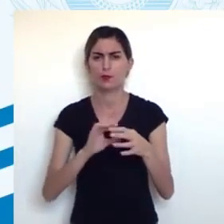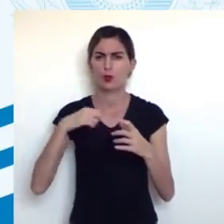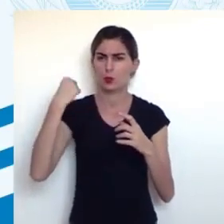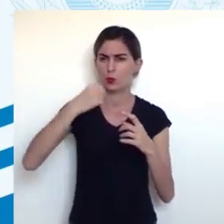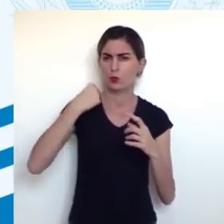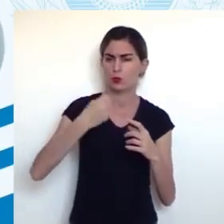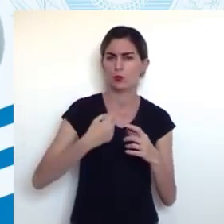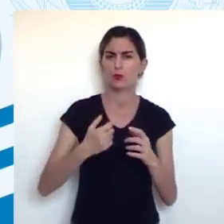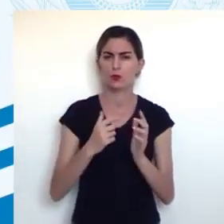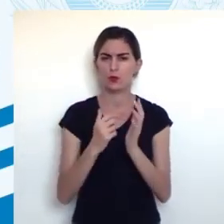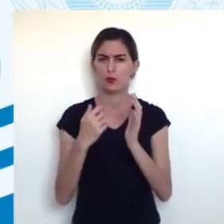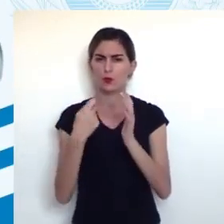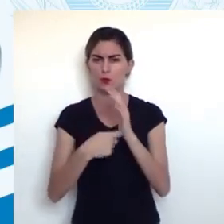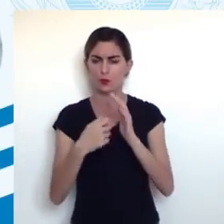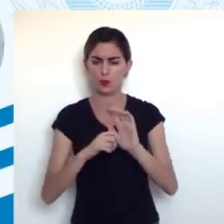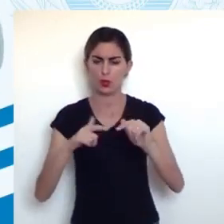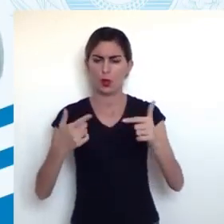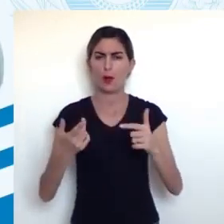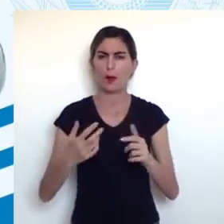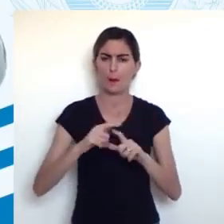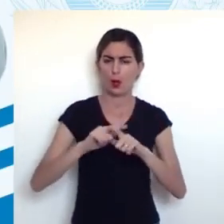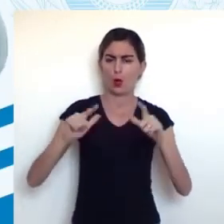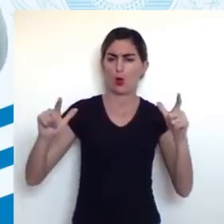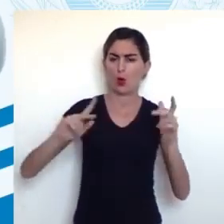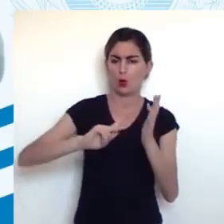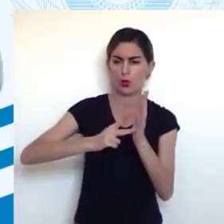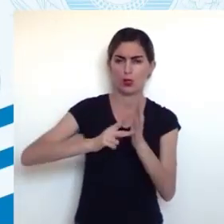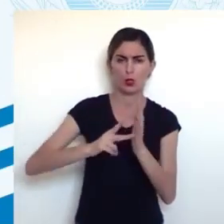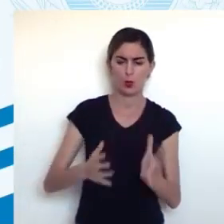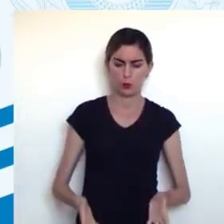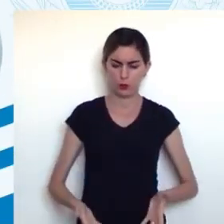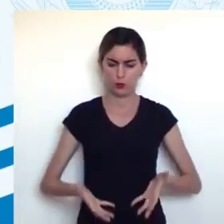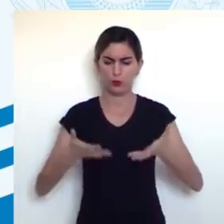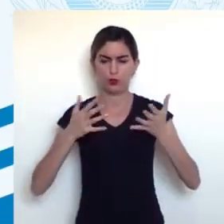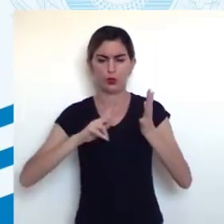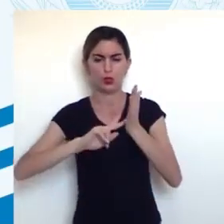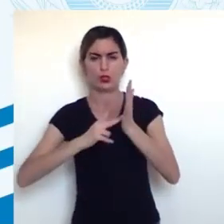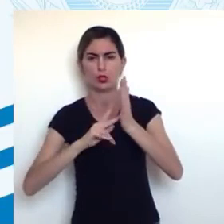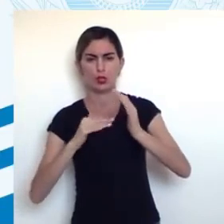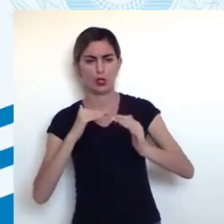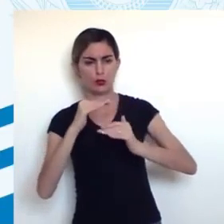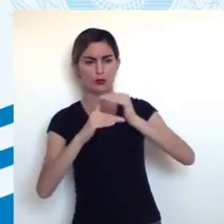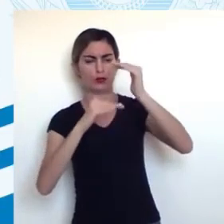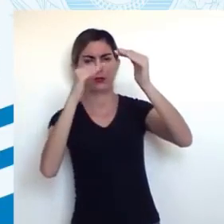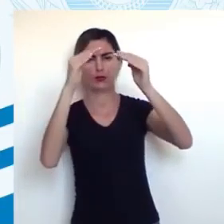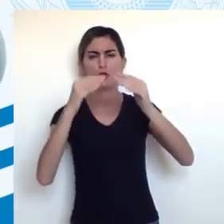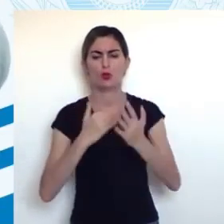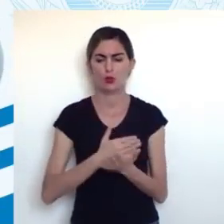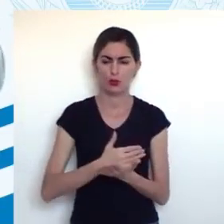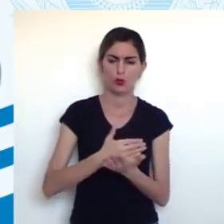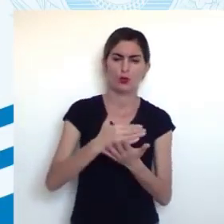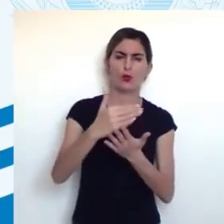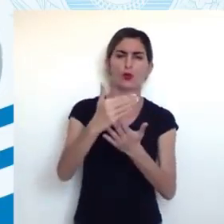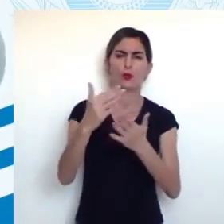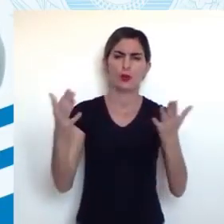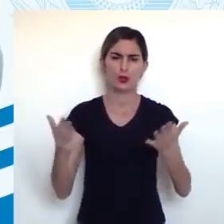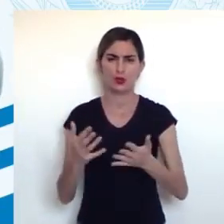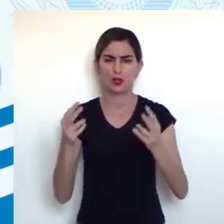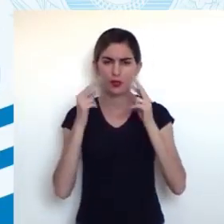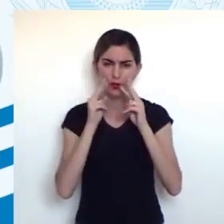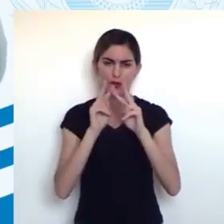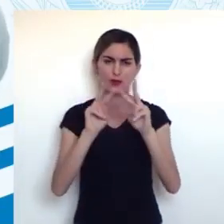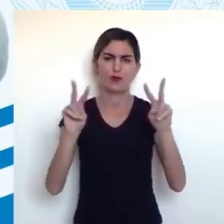intensa. Né? Maior adesão dos operários, maior força do sindicato. Aí o governo começa agora